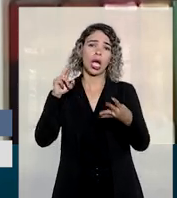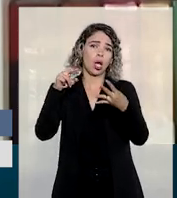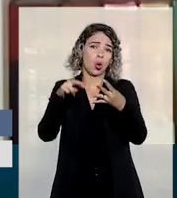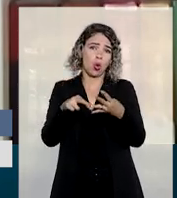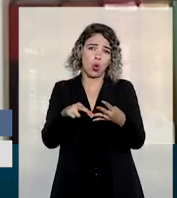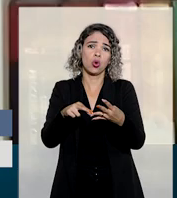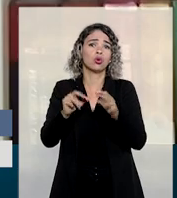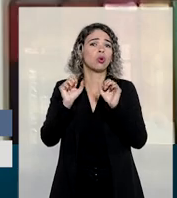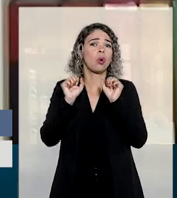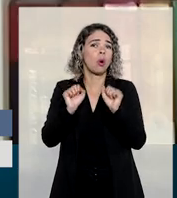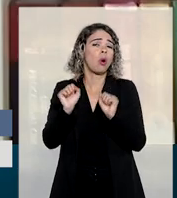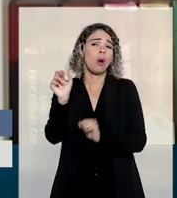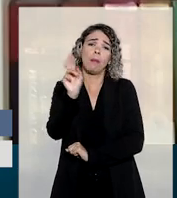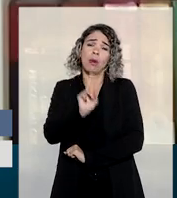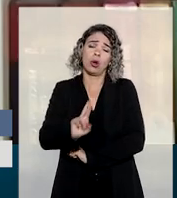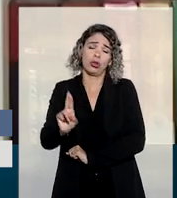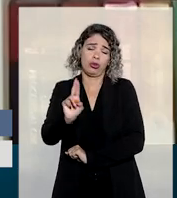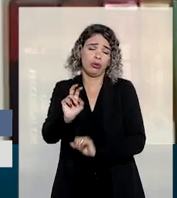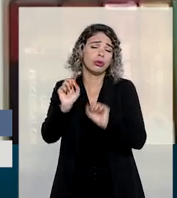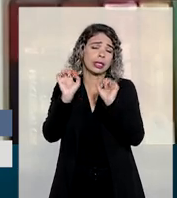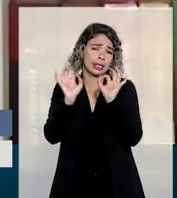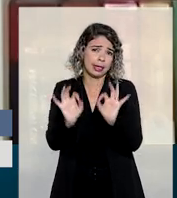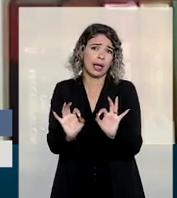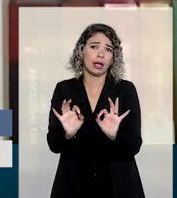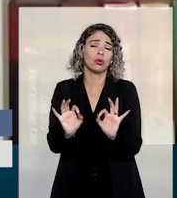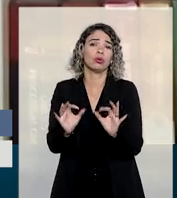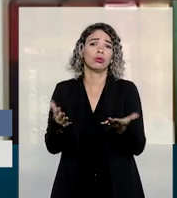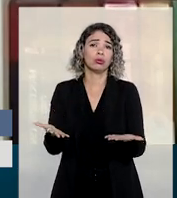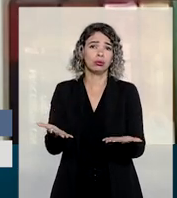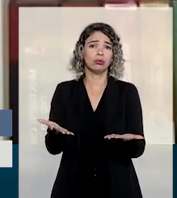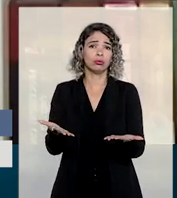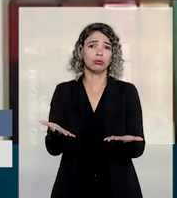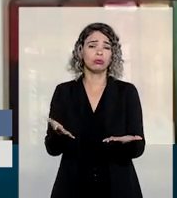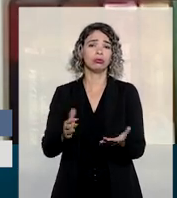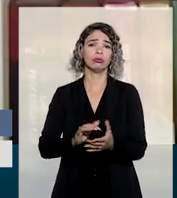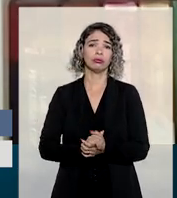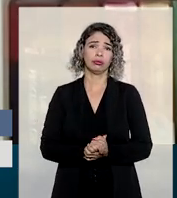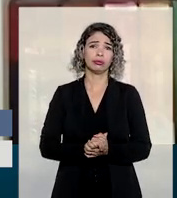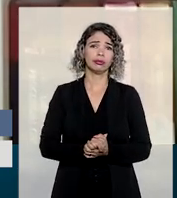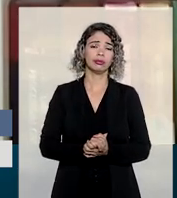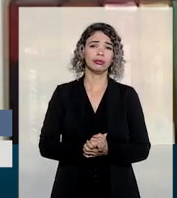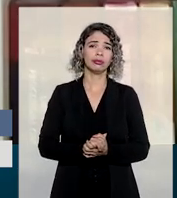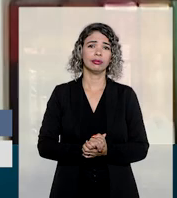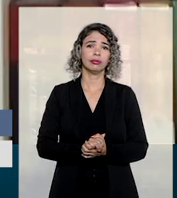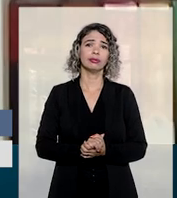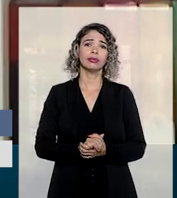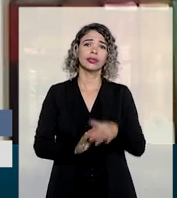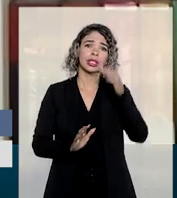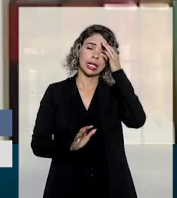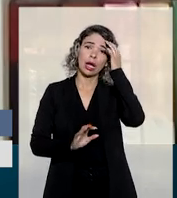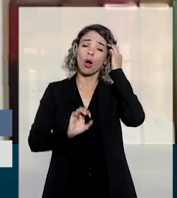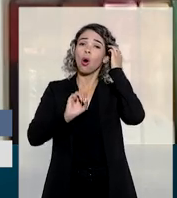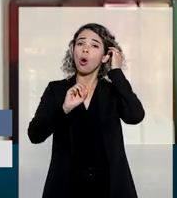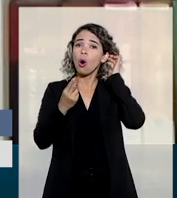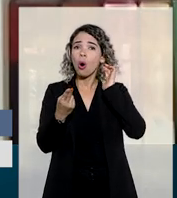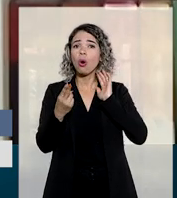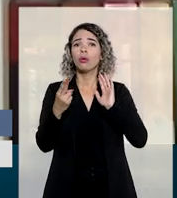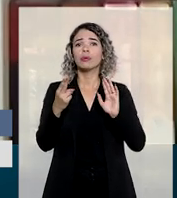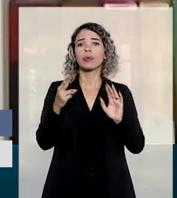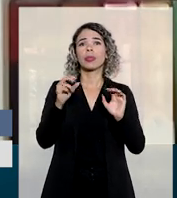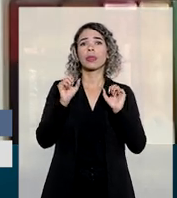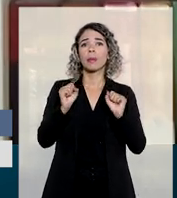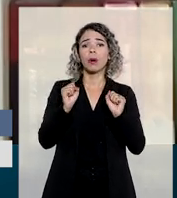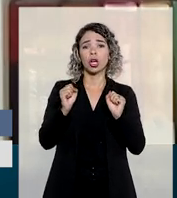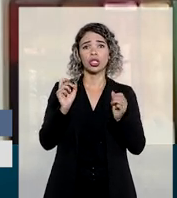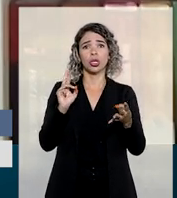recurso que venha depois, como foi o exemplo que a professora Thais mencionou, qualquer recurso que venha depois vai ser considerado